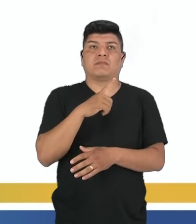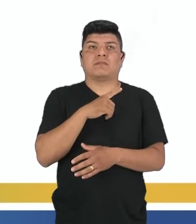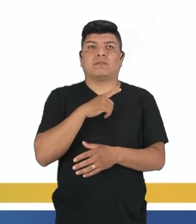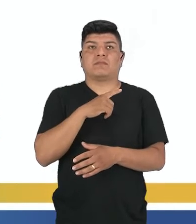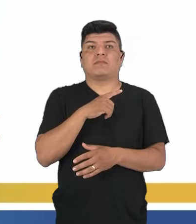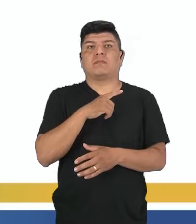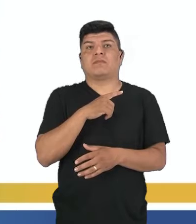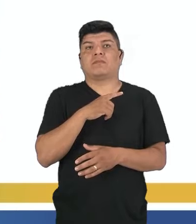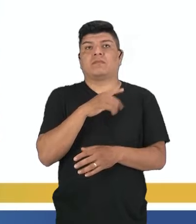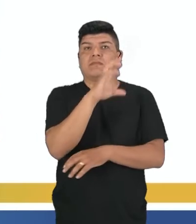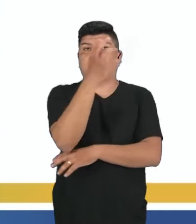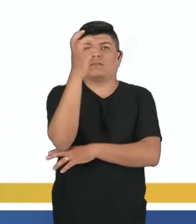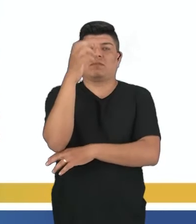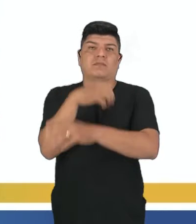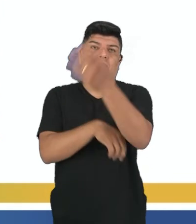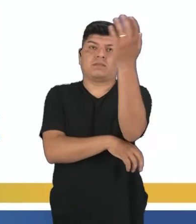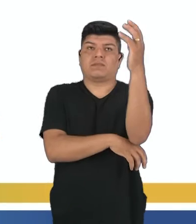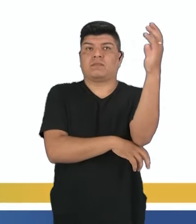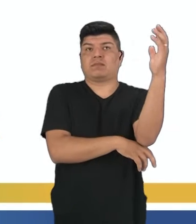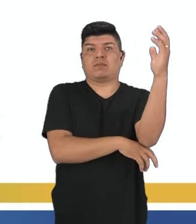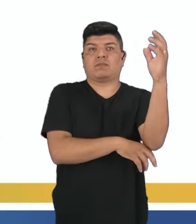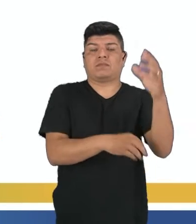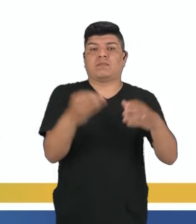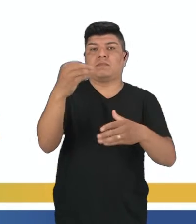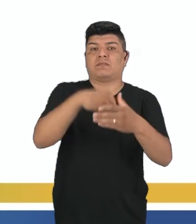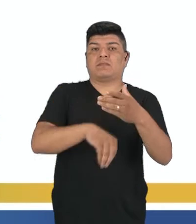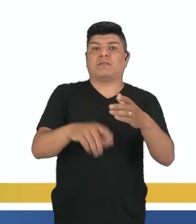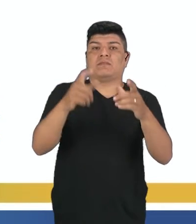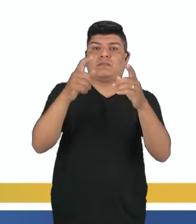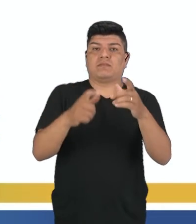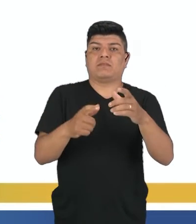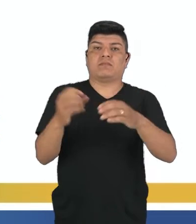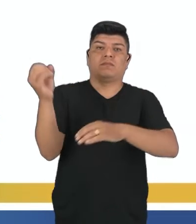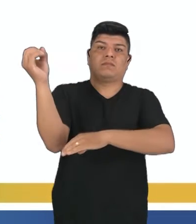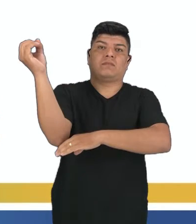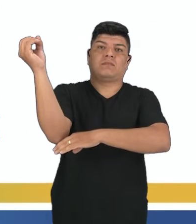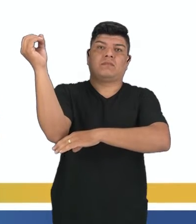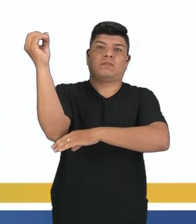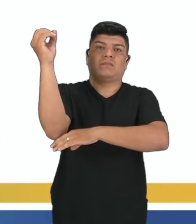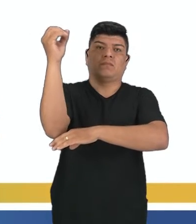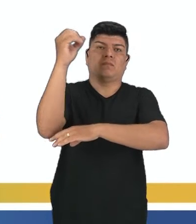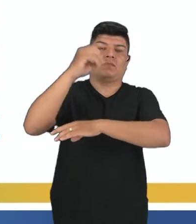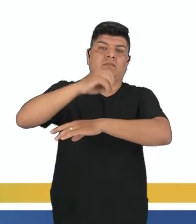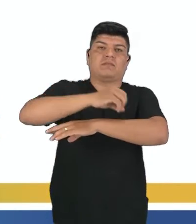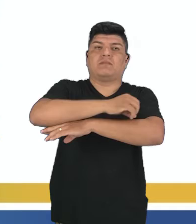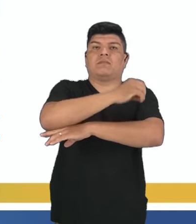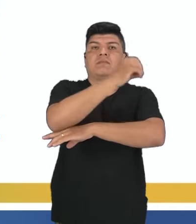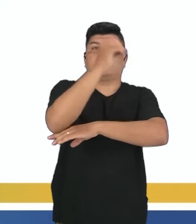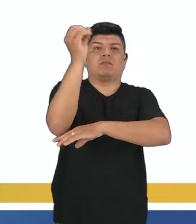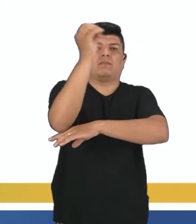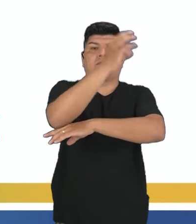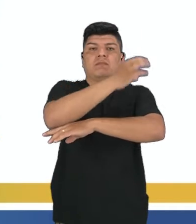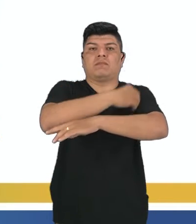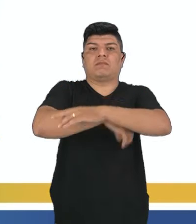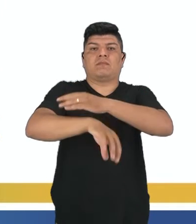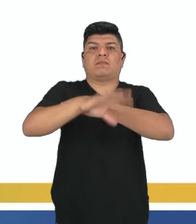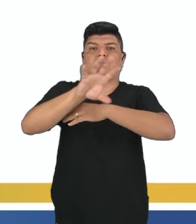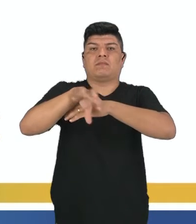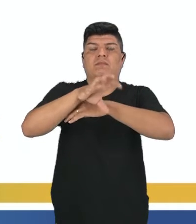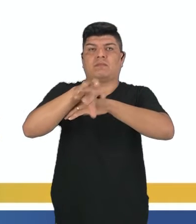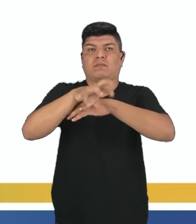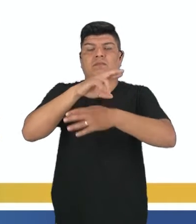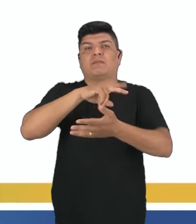diversas formações de floresta dentro de um ecossistema que é associado entre si. A